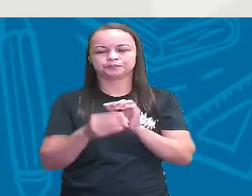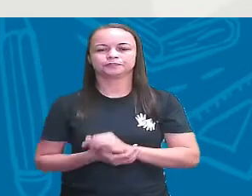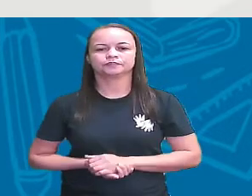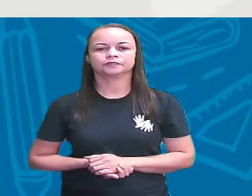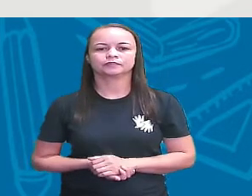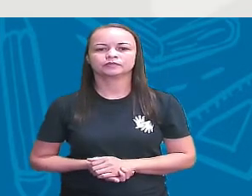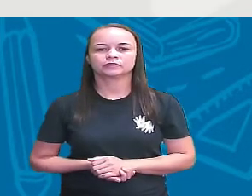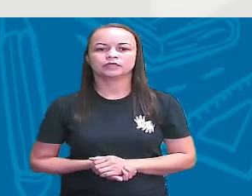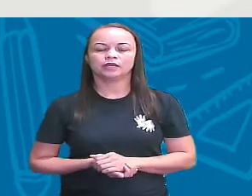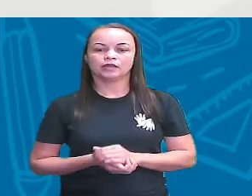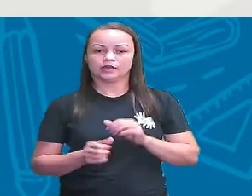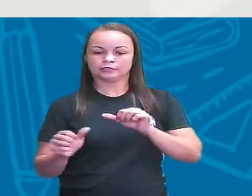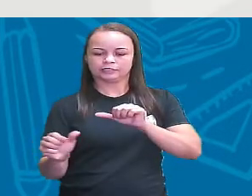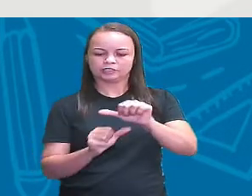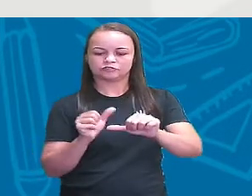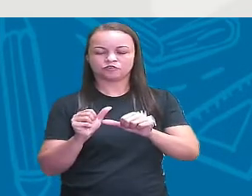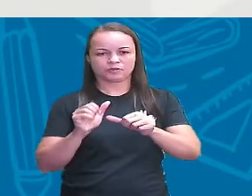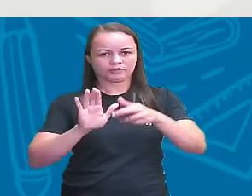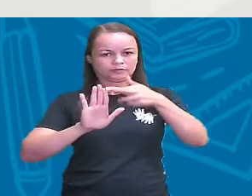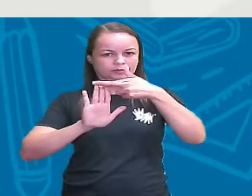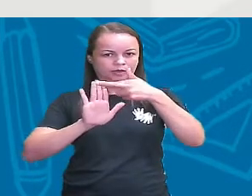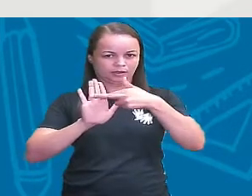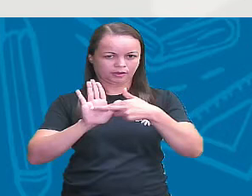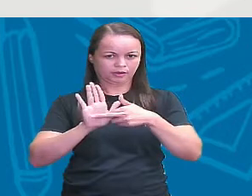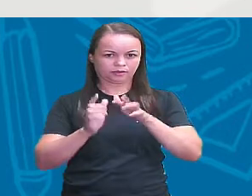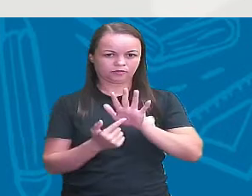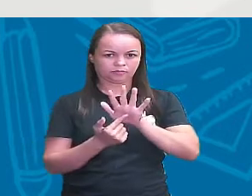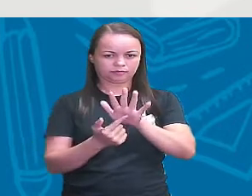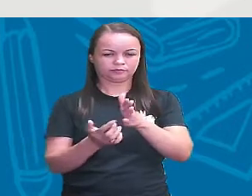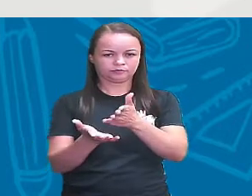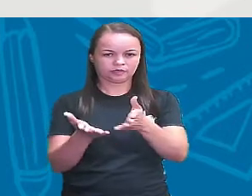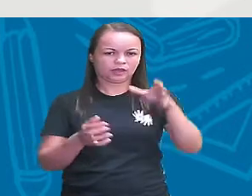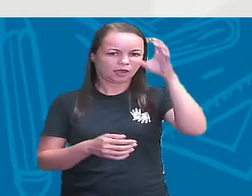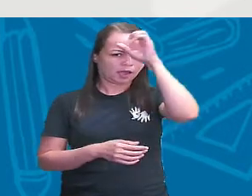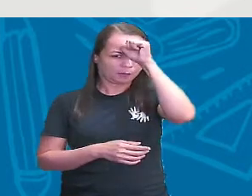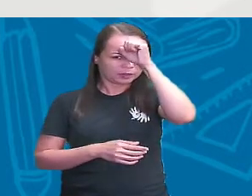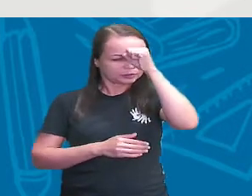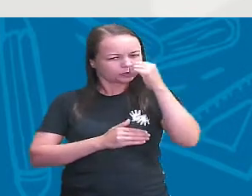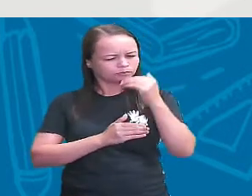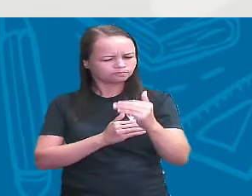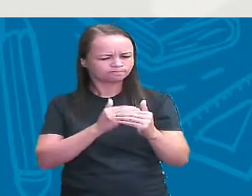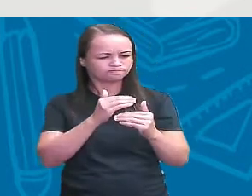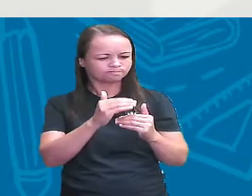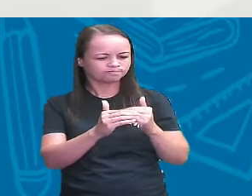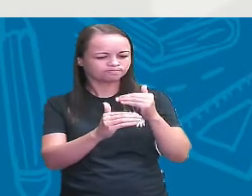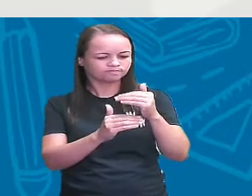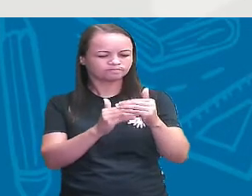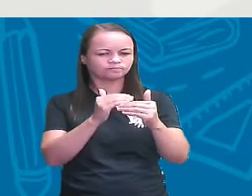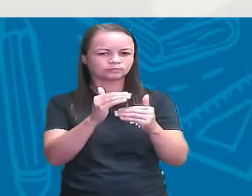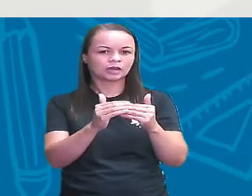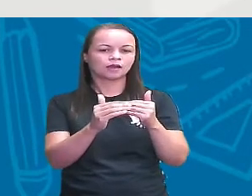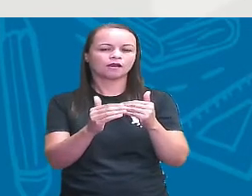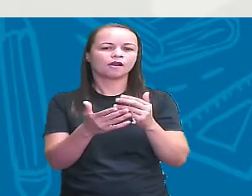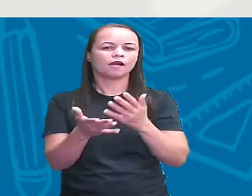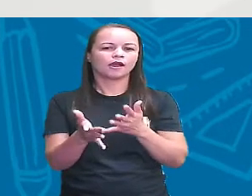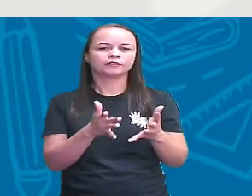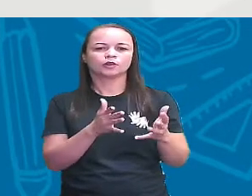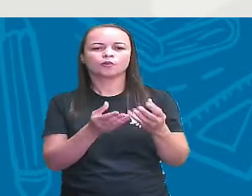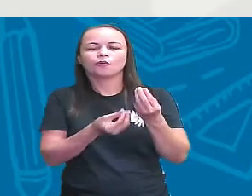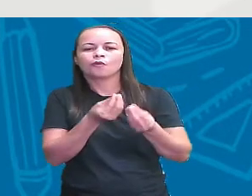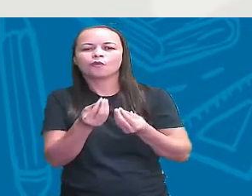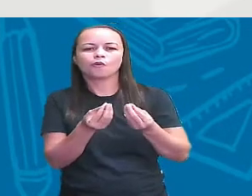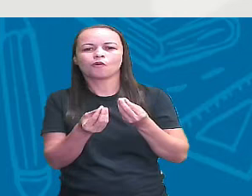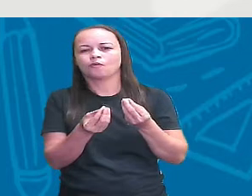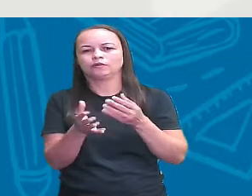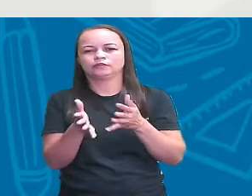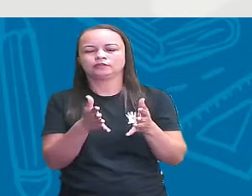transformação que eu vou colocar para vocês hoje, a gente vai aprender aos pouquinhos de como é que a gente pega